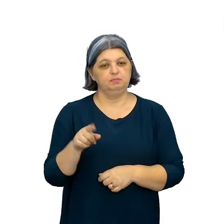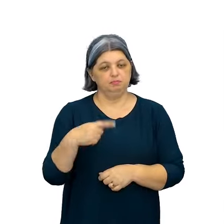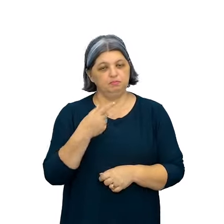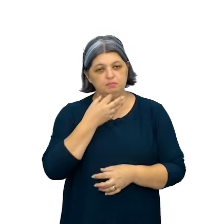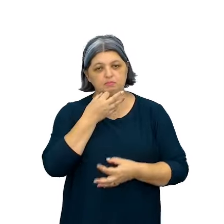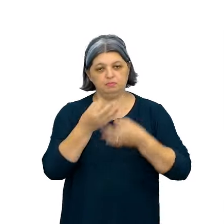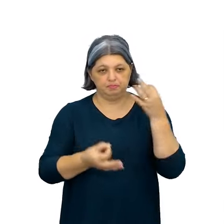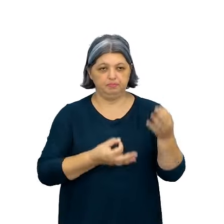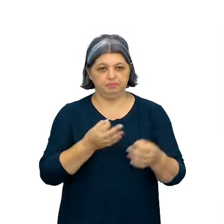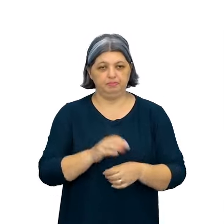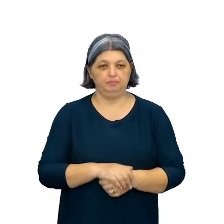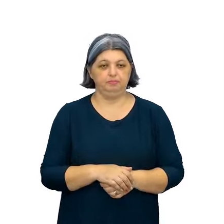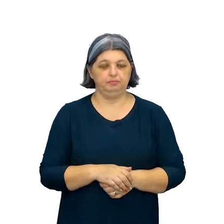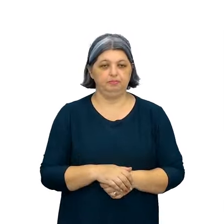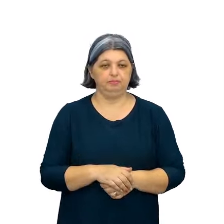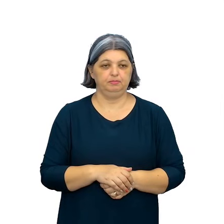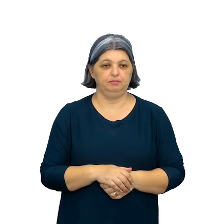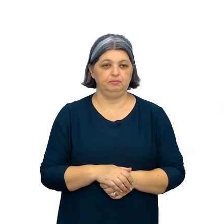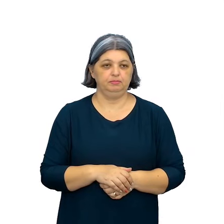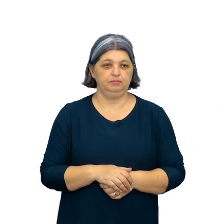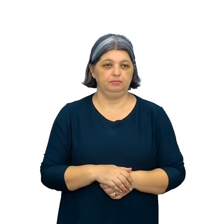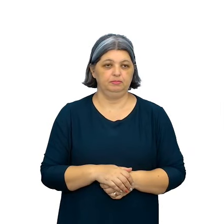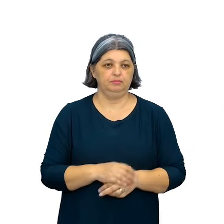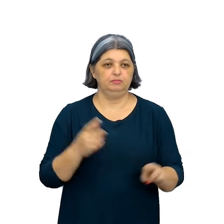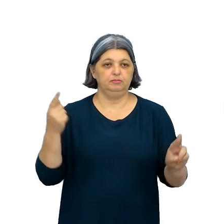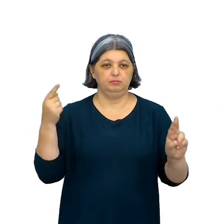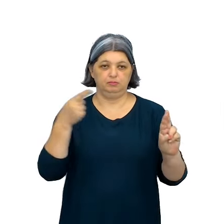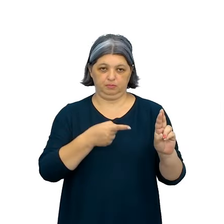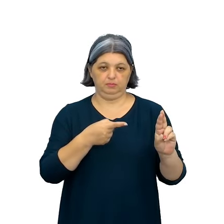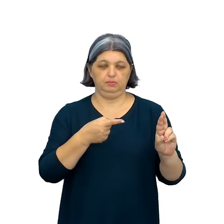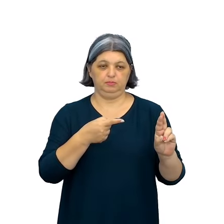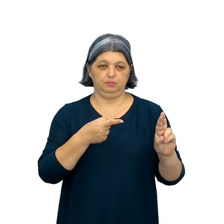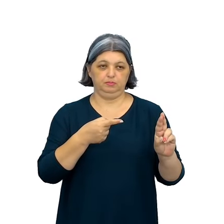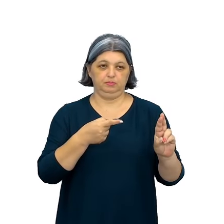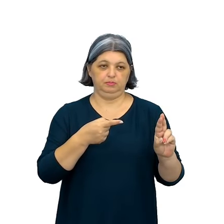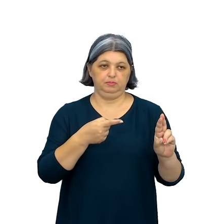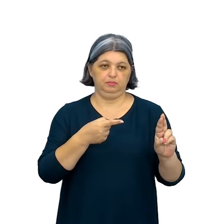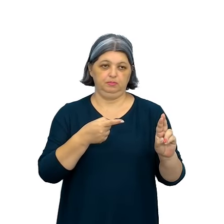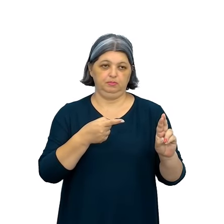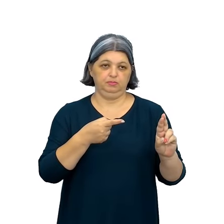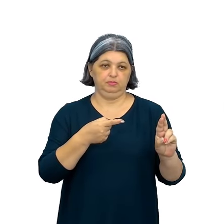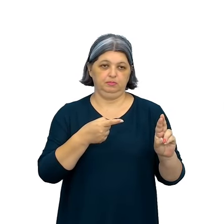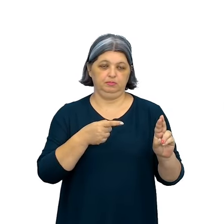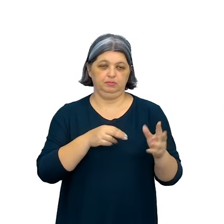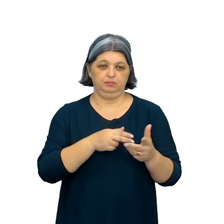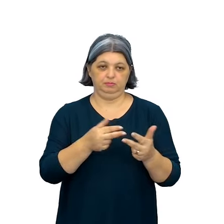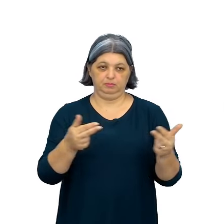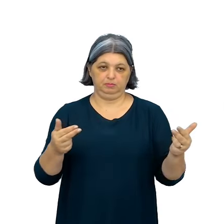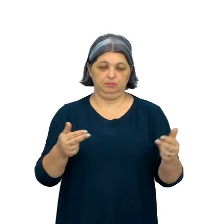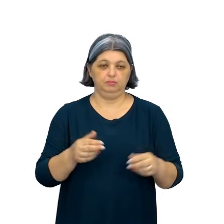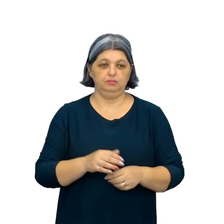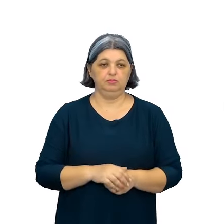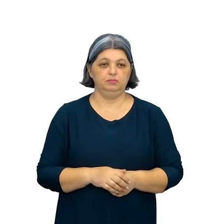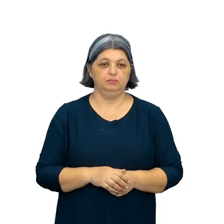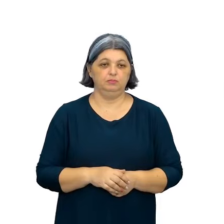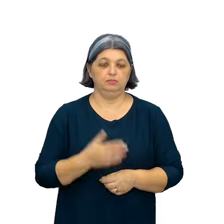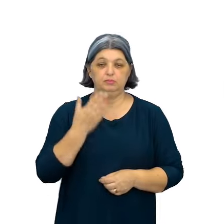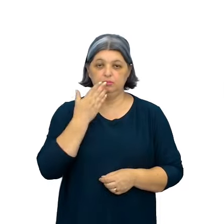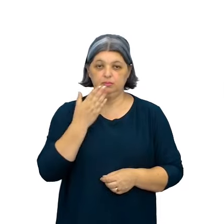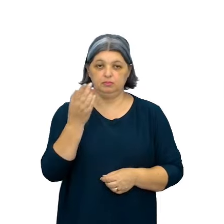colaboração. Maravilha? Essas são as nossas referências. Tá? E eu